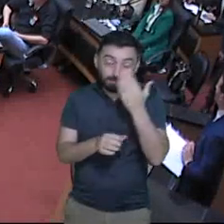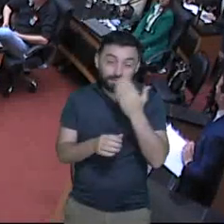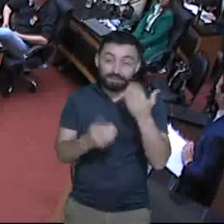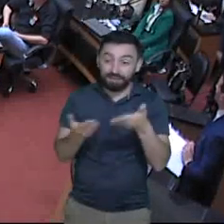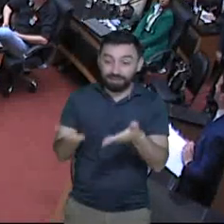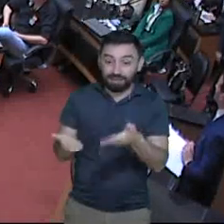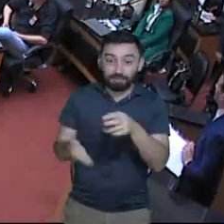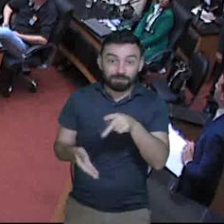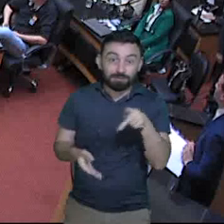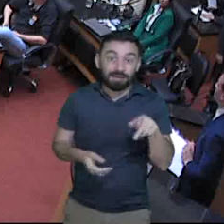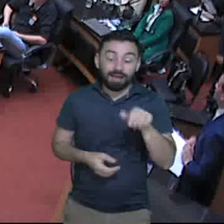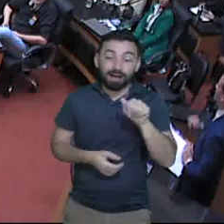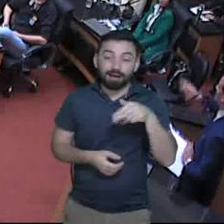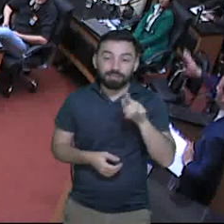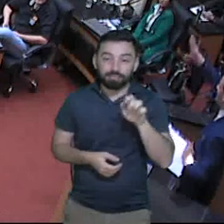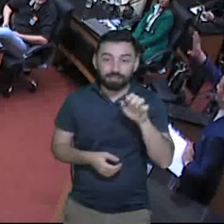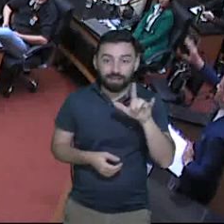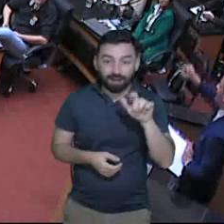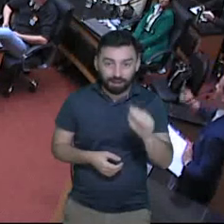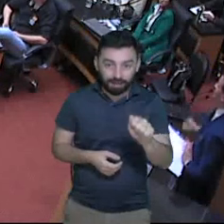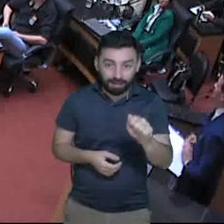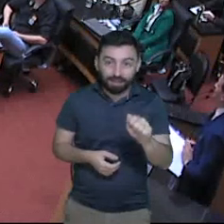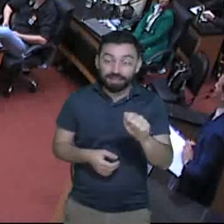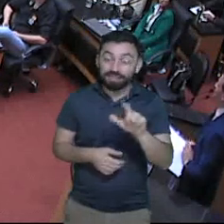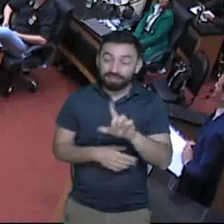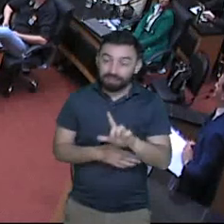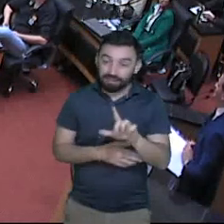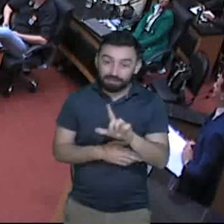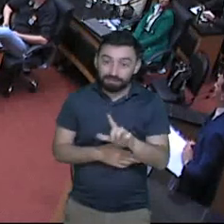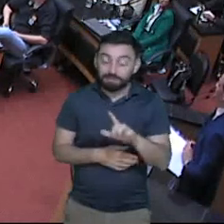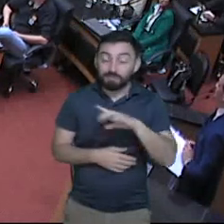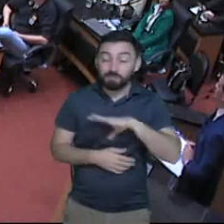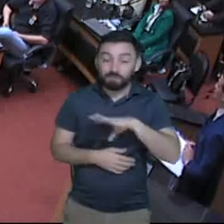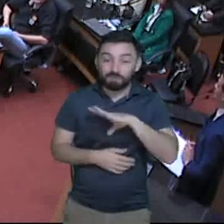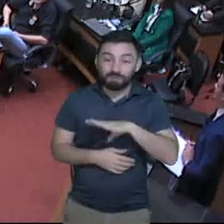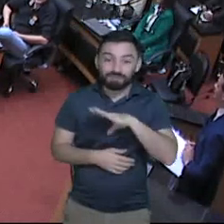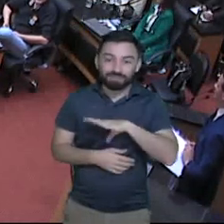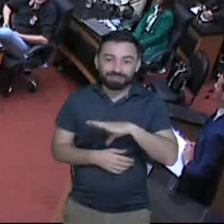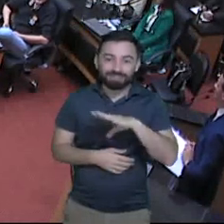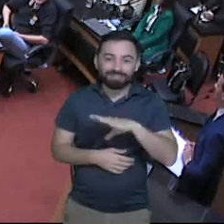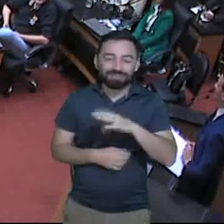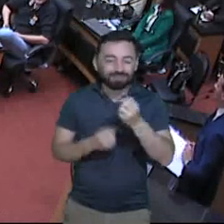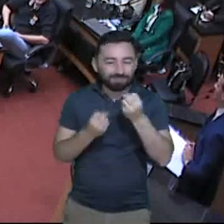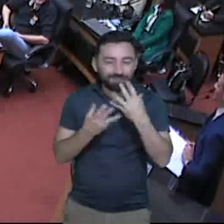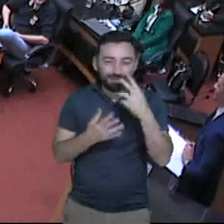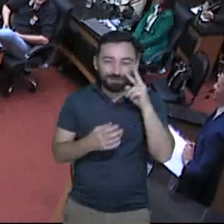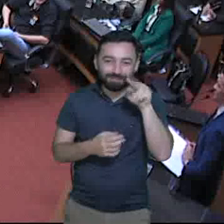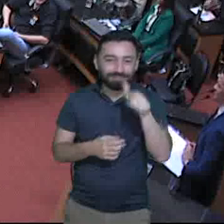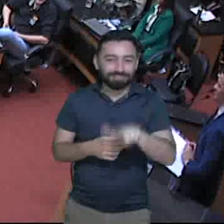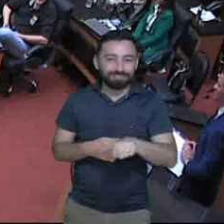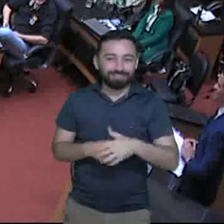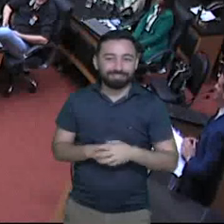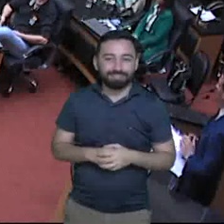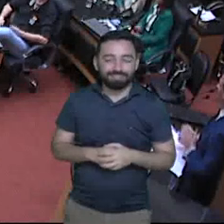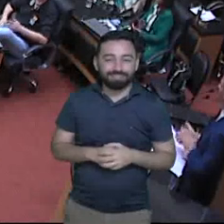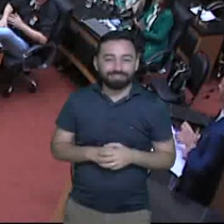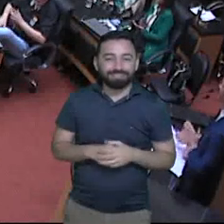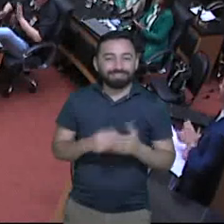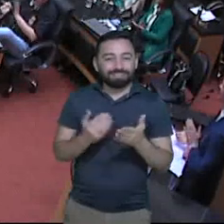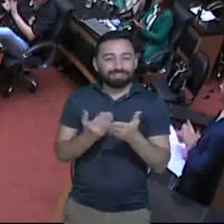Ângela foi minha professora de literatura lá de português bom te ver professora é vocês